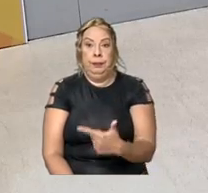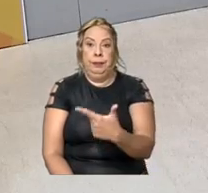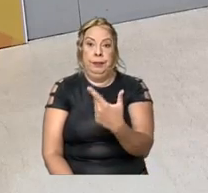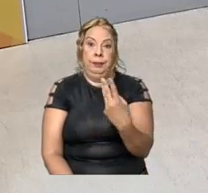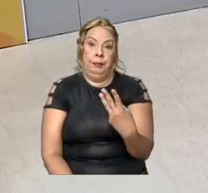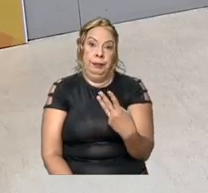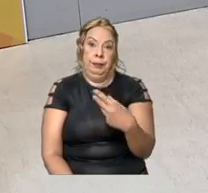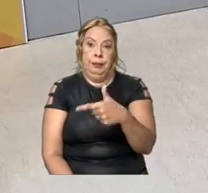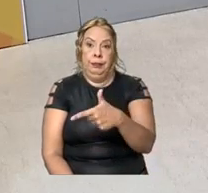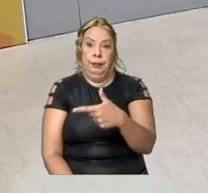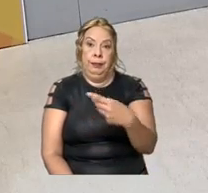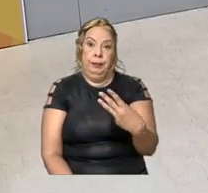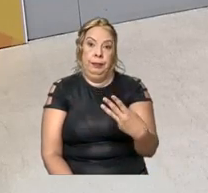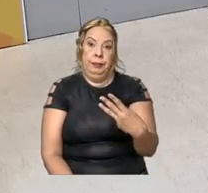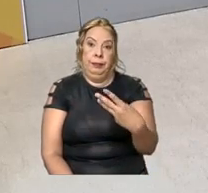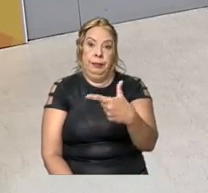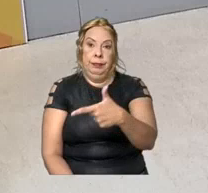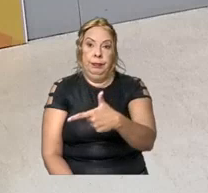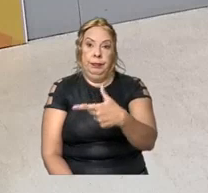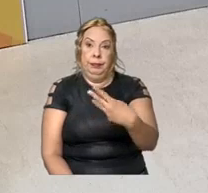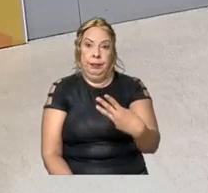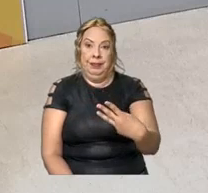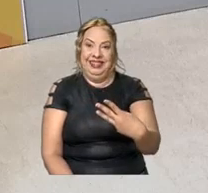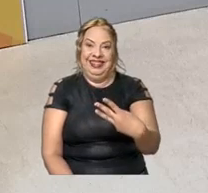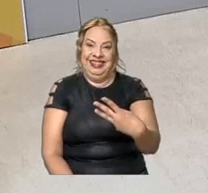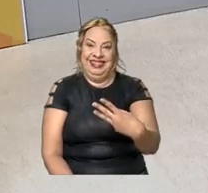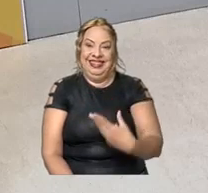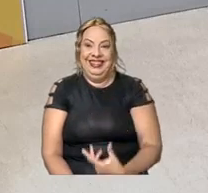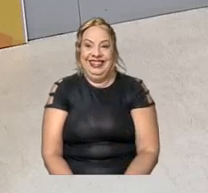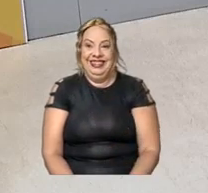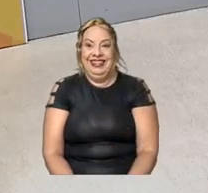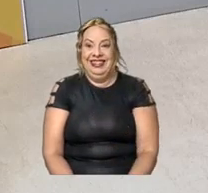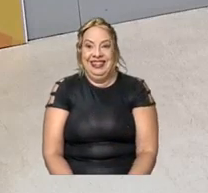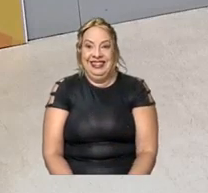23, subindo, 23. 23.